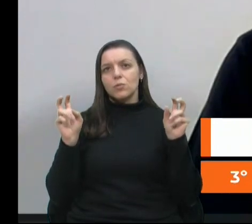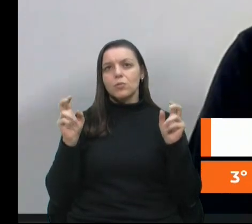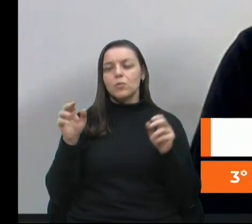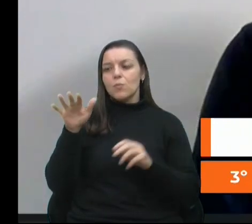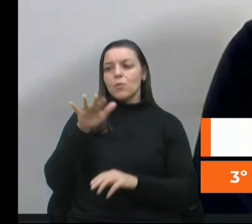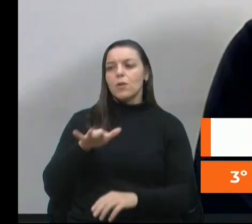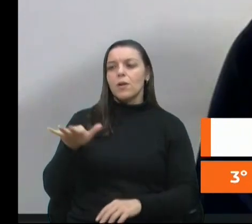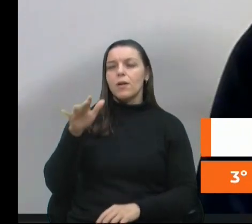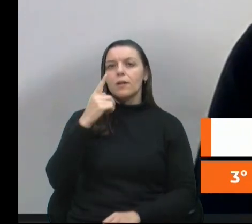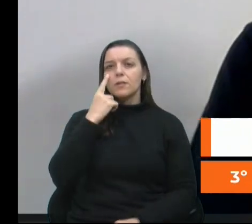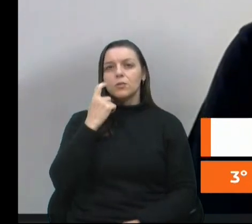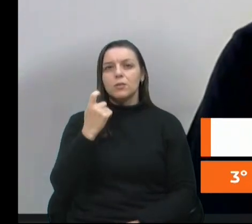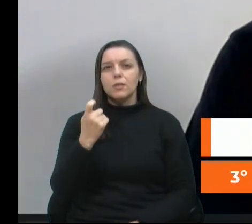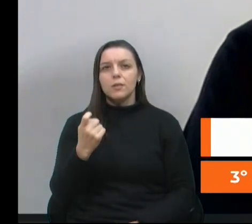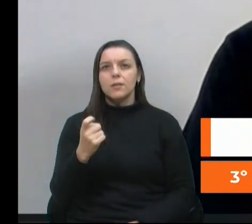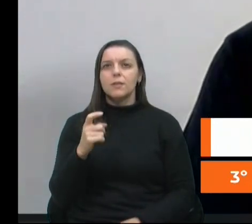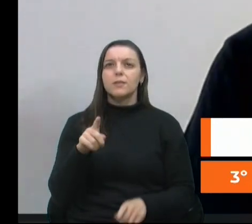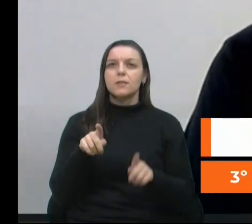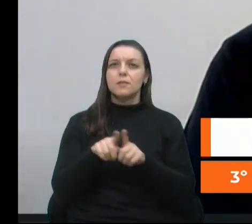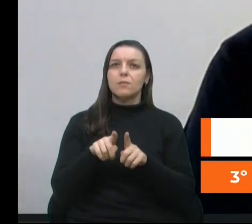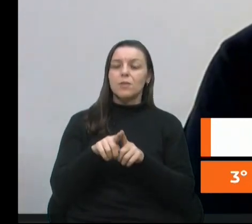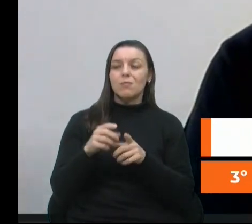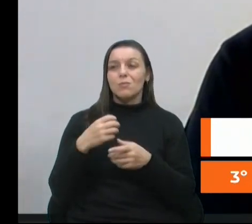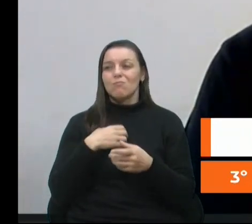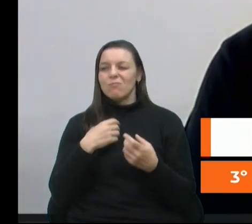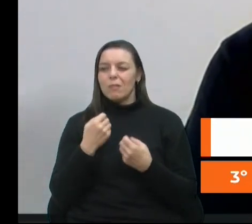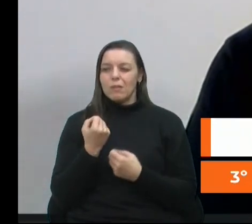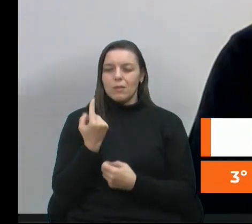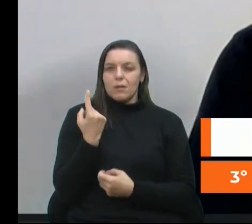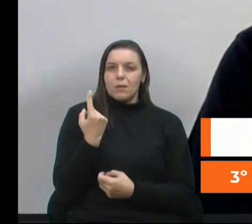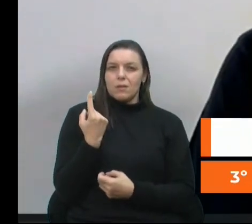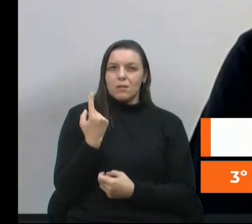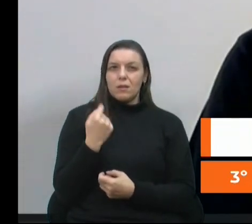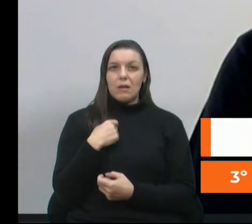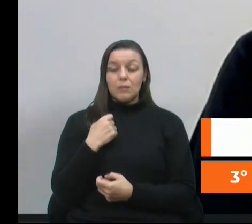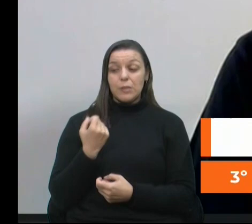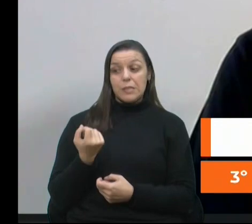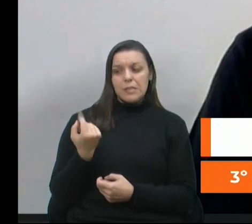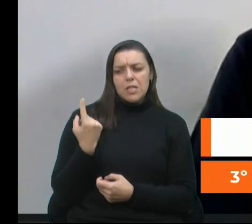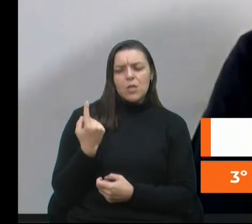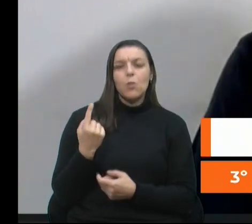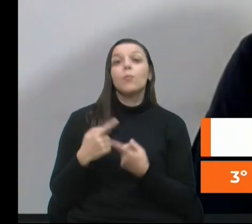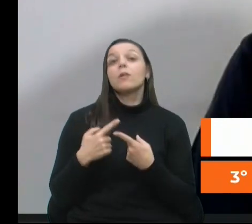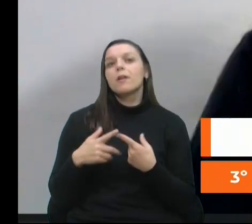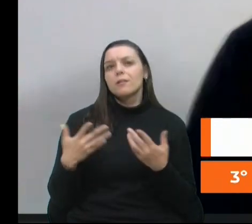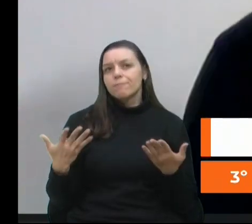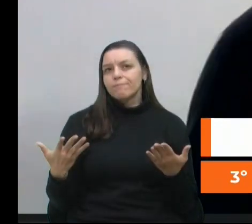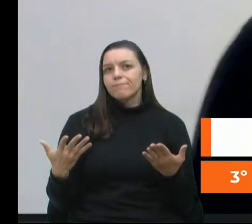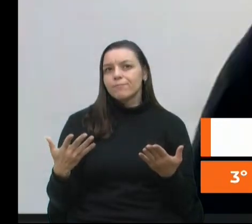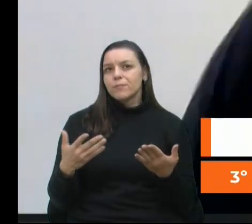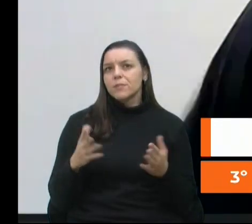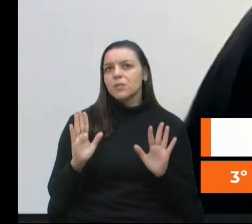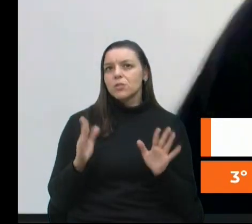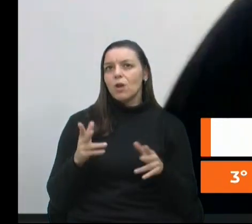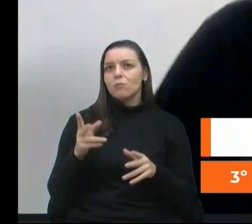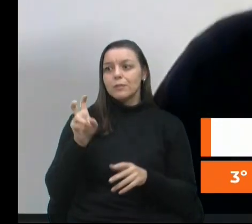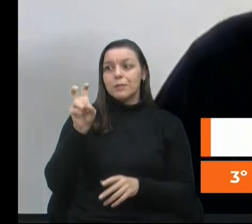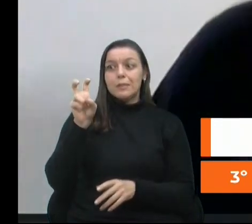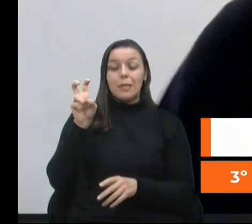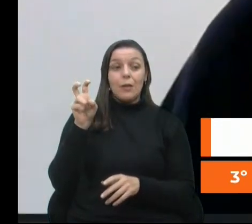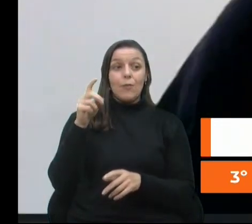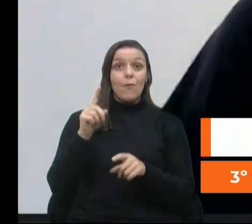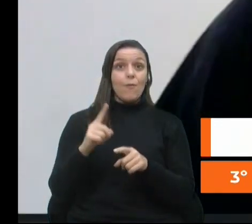de interesse, ou até mesmo por esquisitices. Eu estou falando em esquisitices porque eu já ouvi umas 5 vezes nos